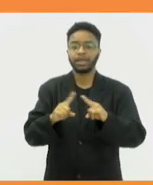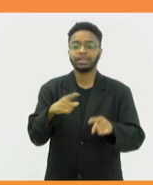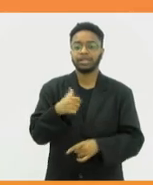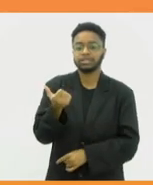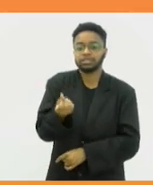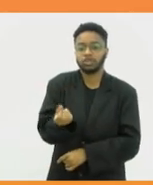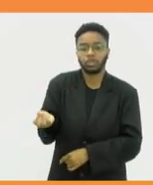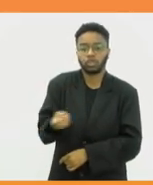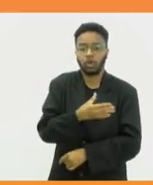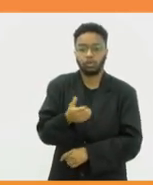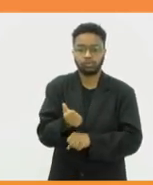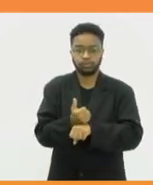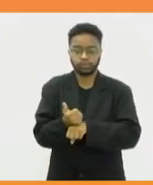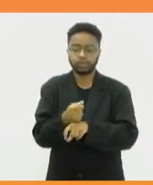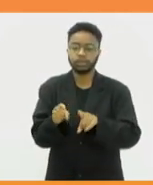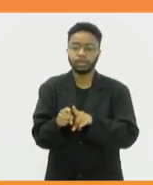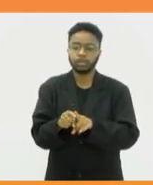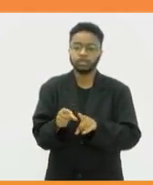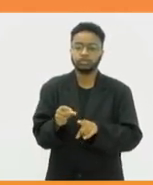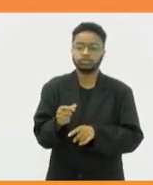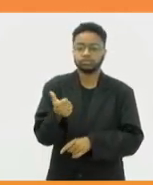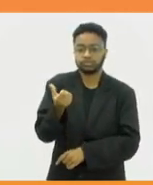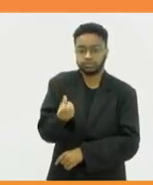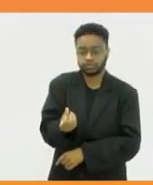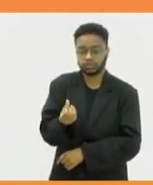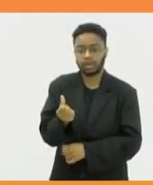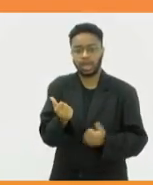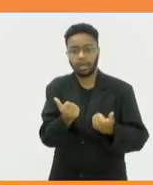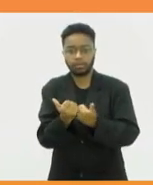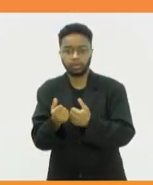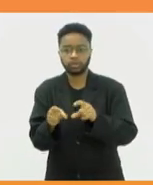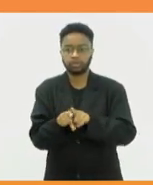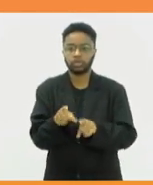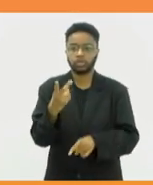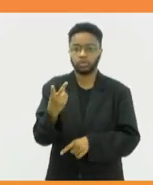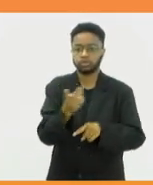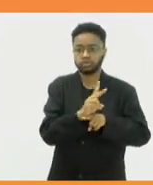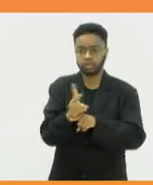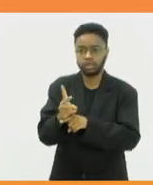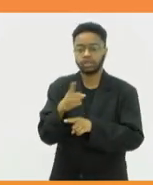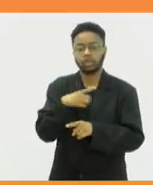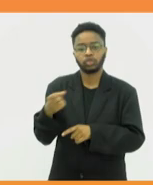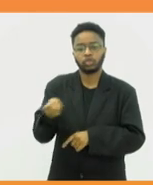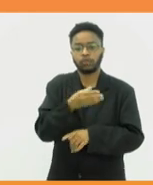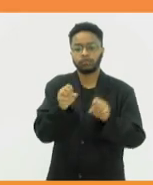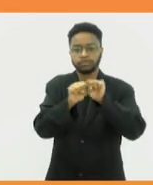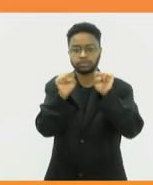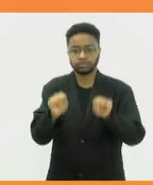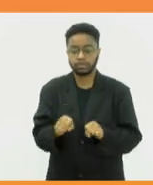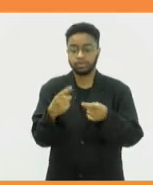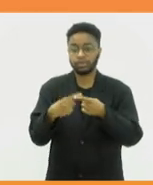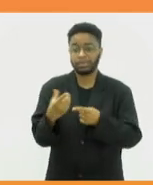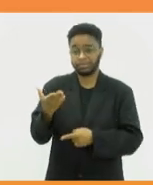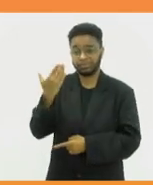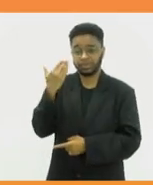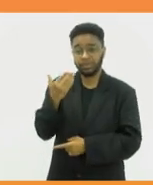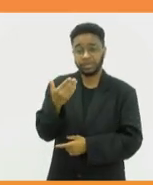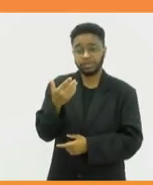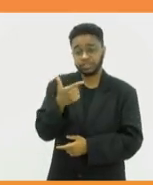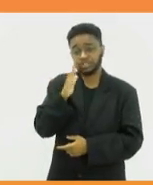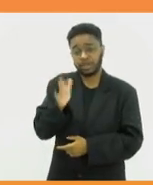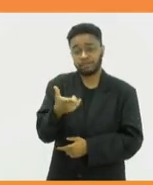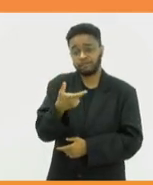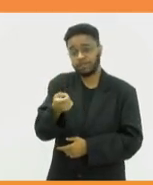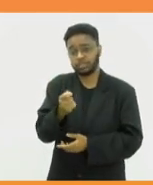16 auxiliares e 2 supervisores integram agora o sistema. A contratação de novos profissionais não ocorria há mais de 2 décadas.